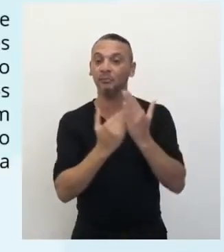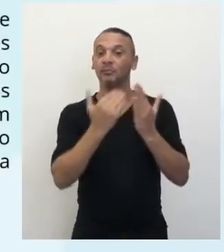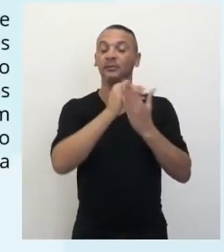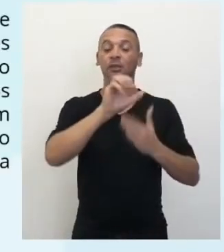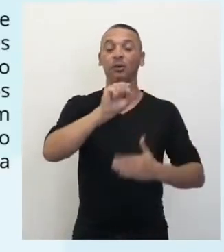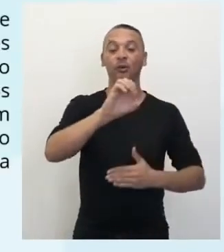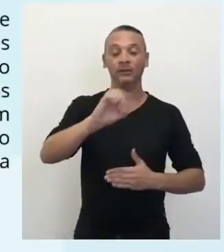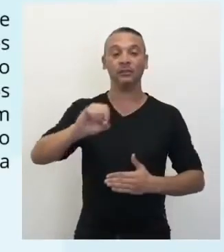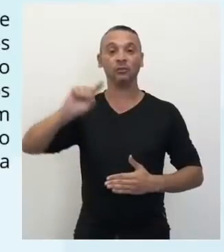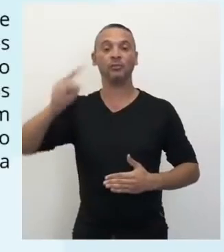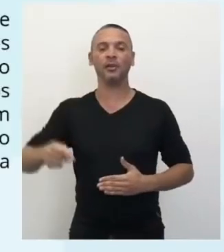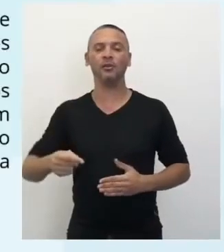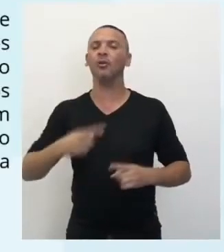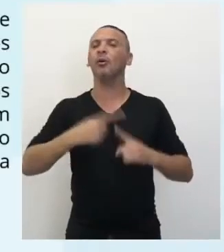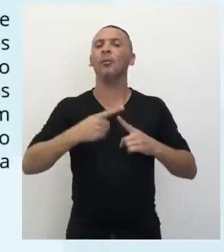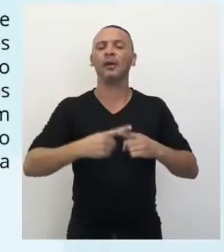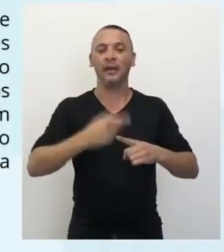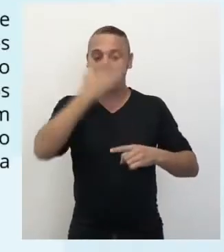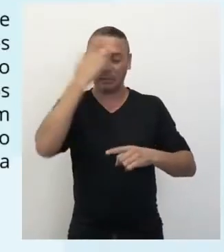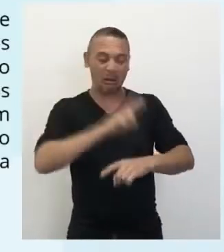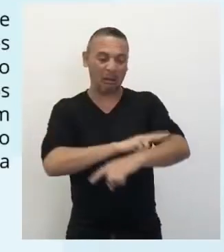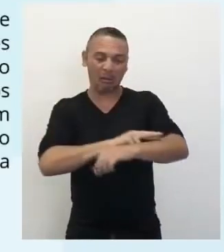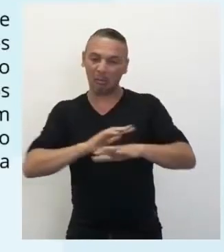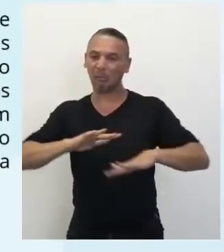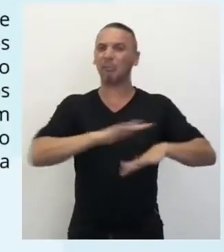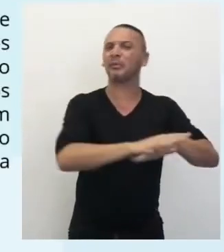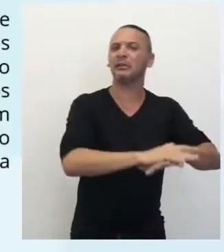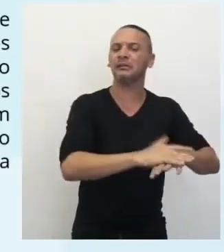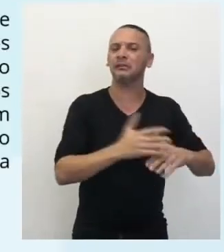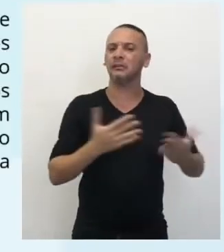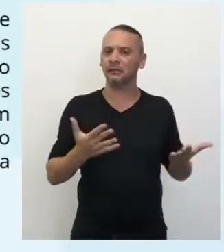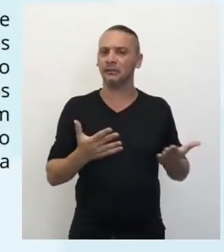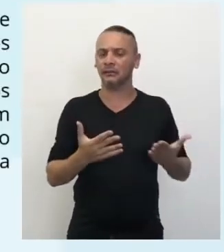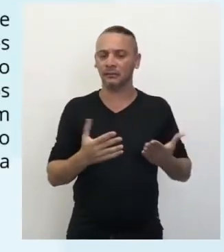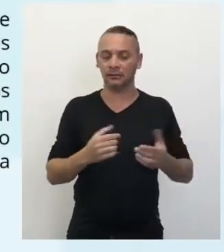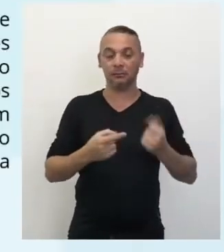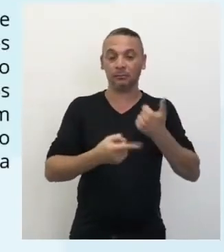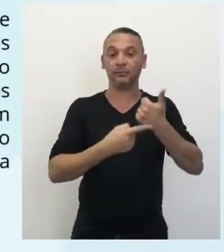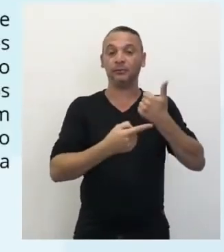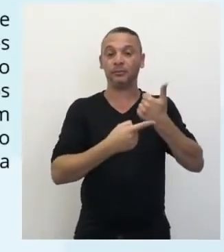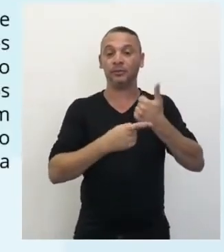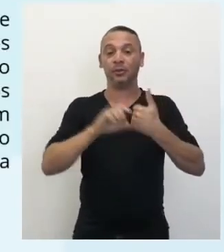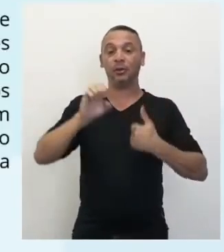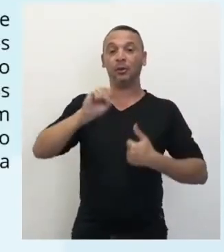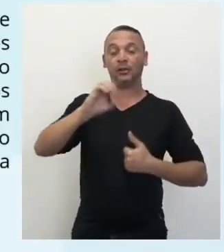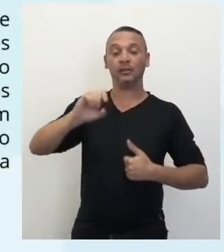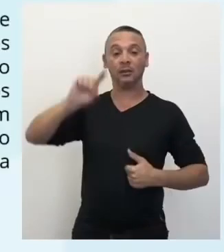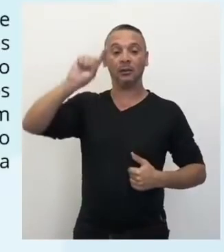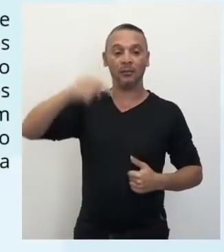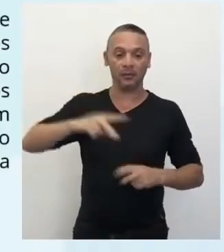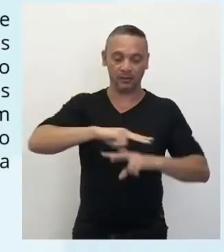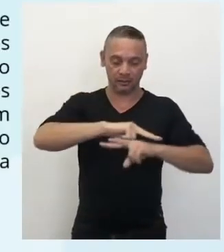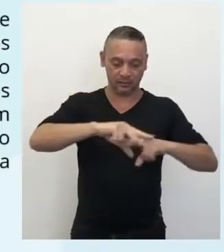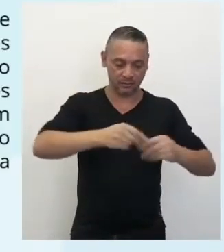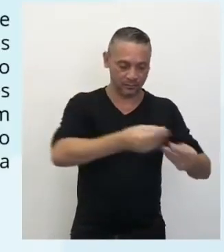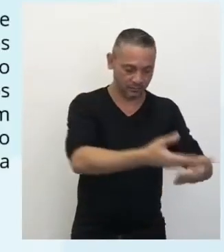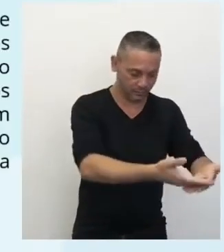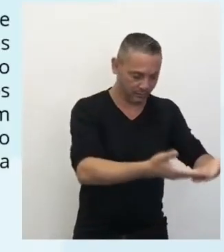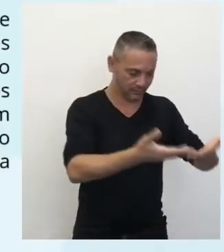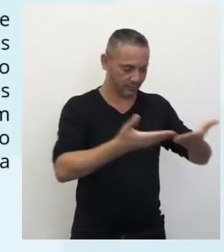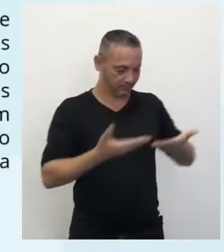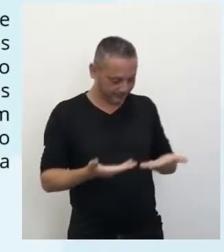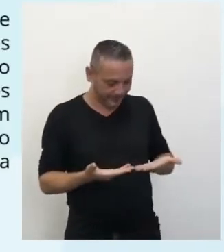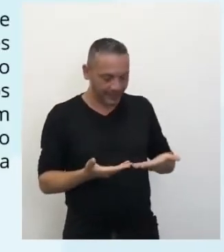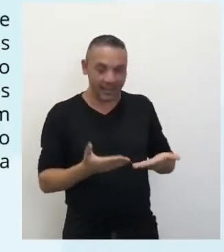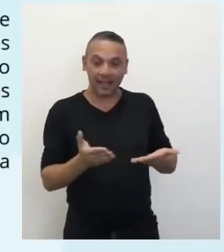Após ataques, o garoto ganhou mais de 800 mil seguidores e até foi presenteado pela Academia Brasileira